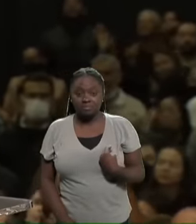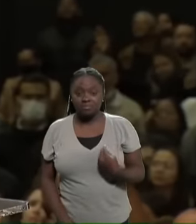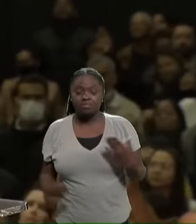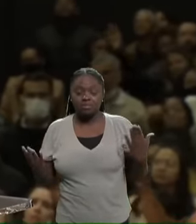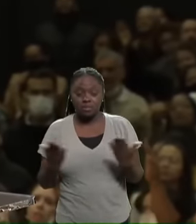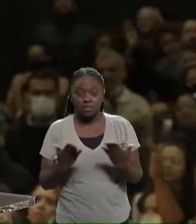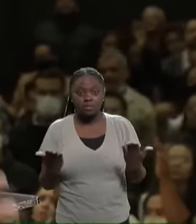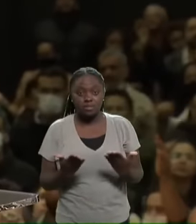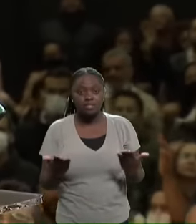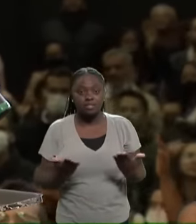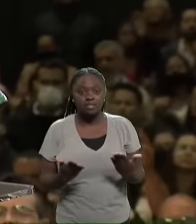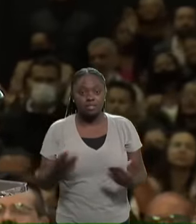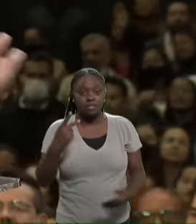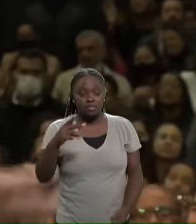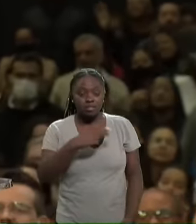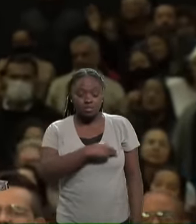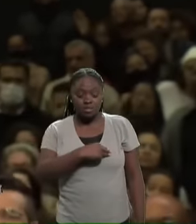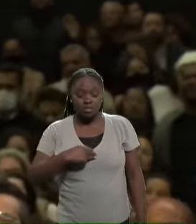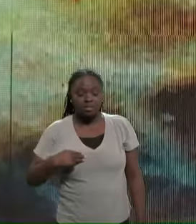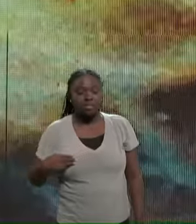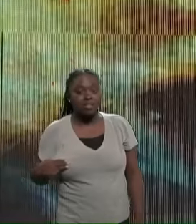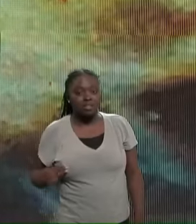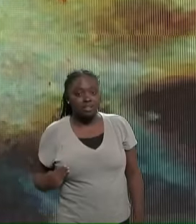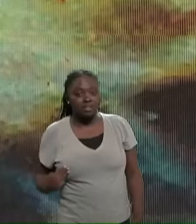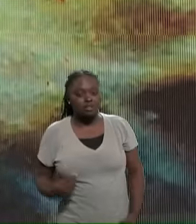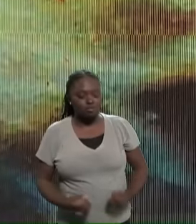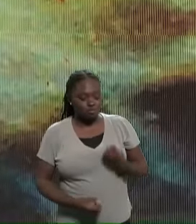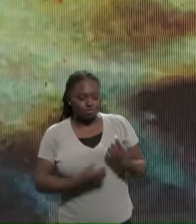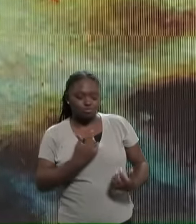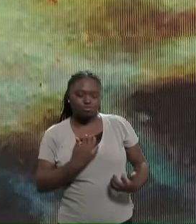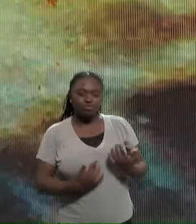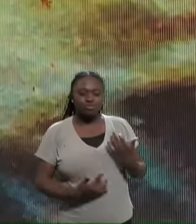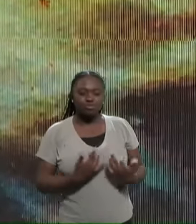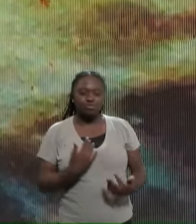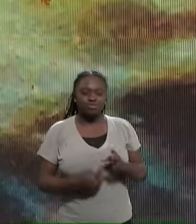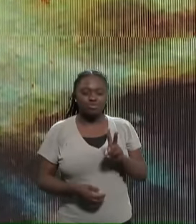Hoje, teu ministério vai se acender.